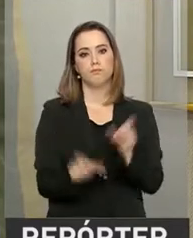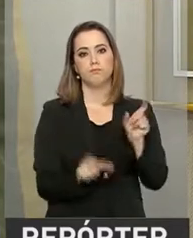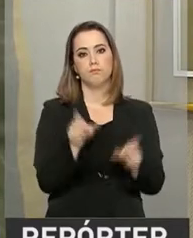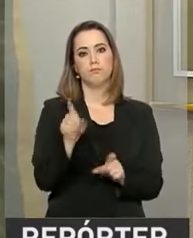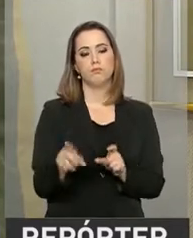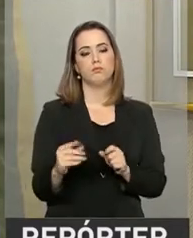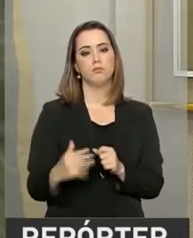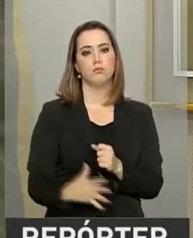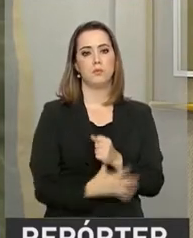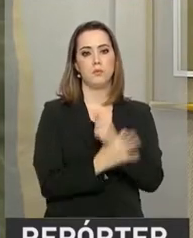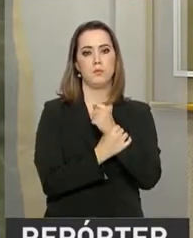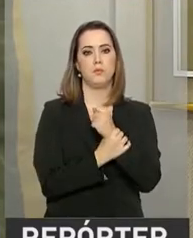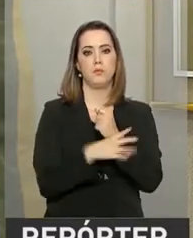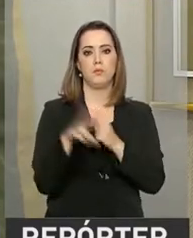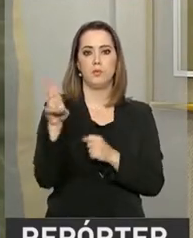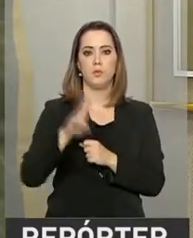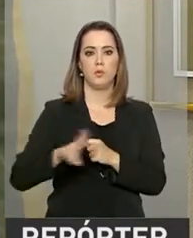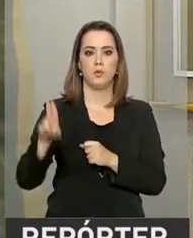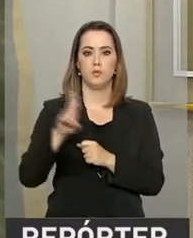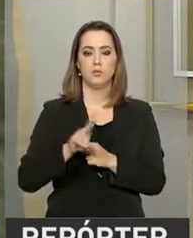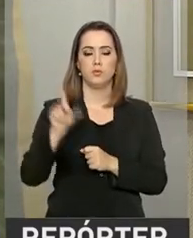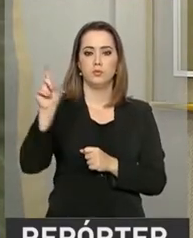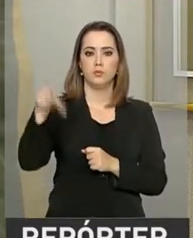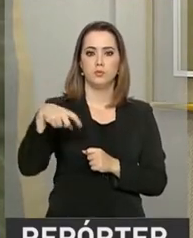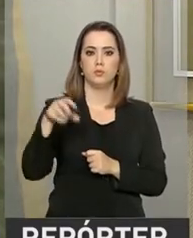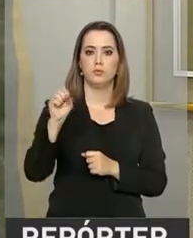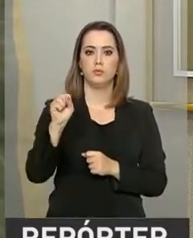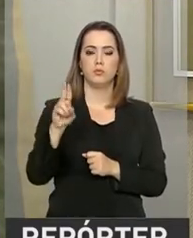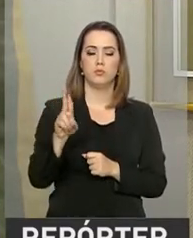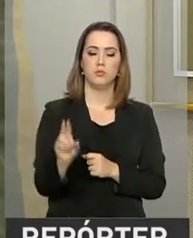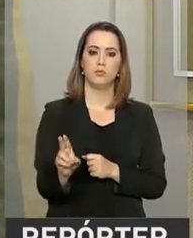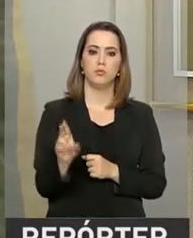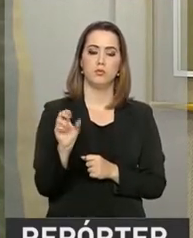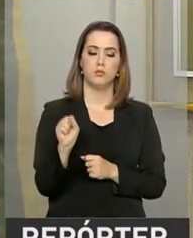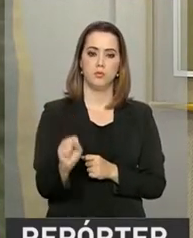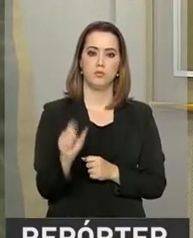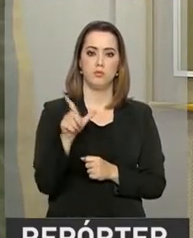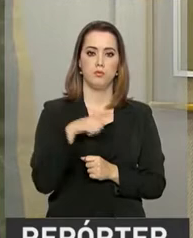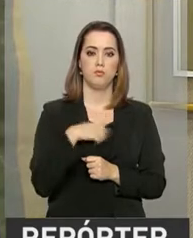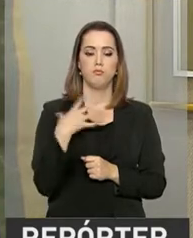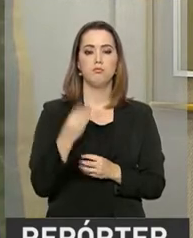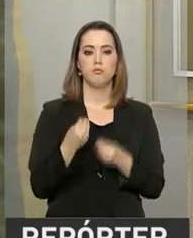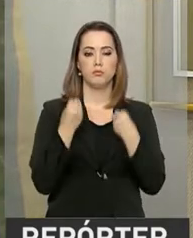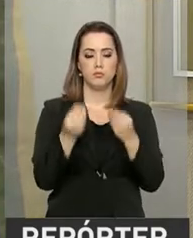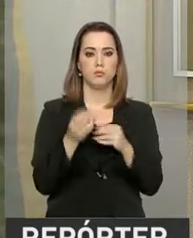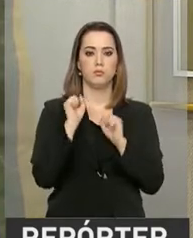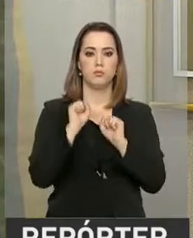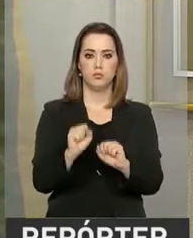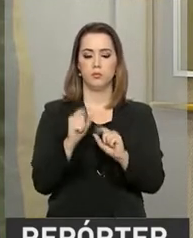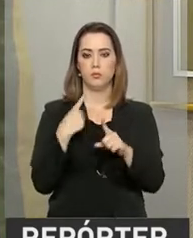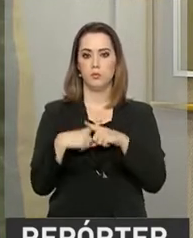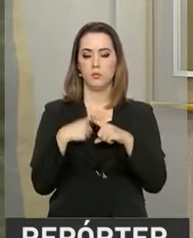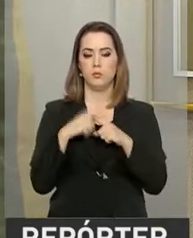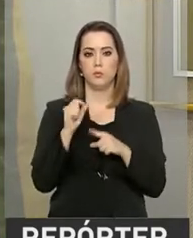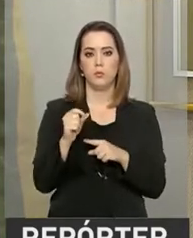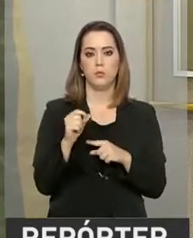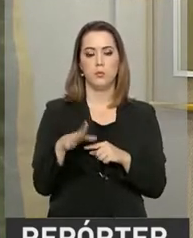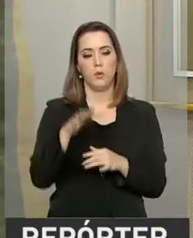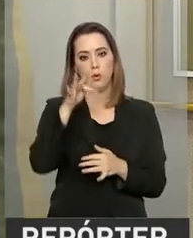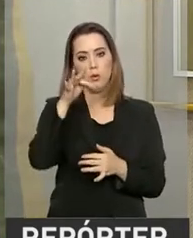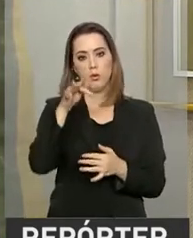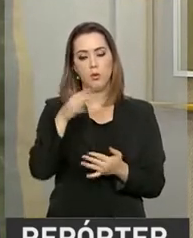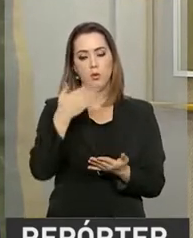na utilização do seu cartão sus e isso vai nos garantir portanto é a confiabilidade